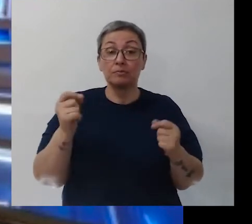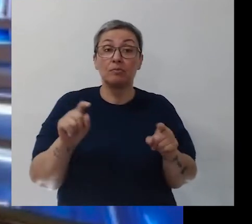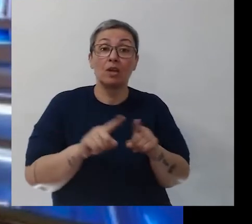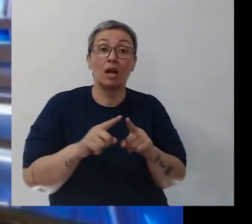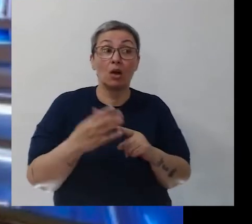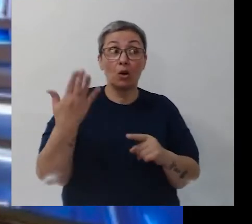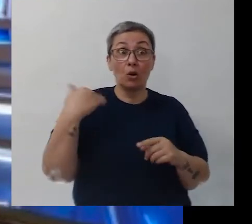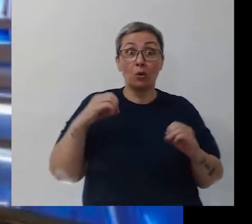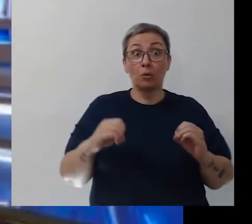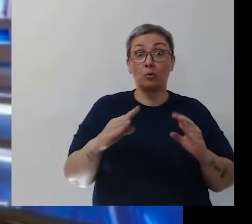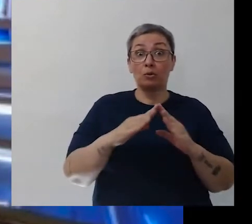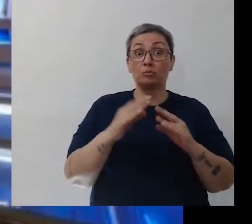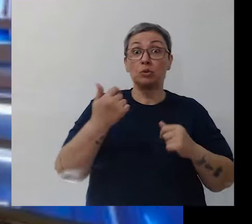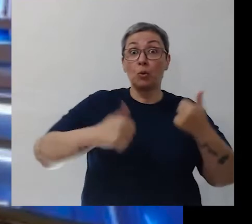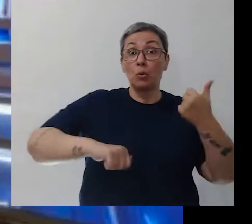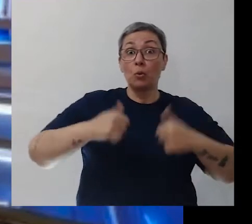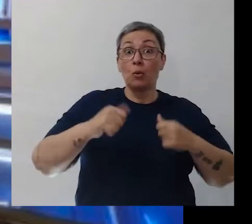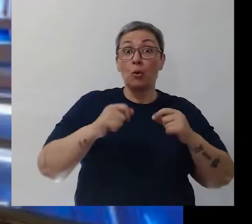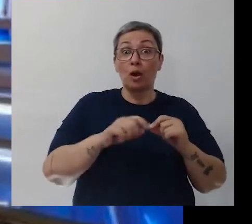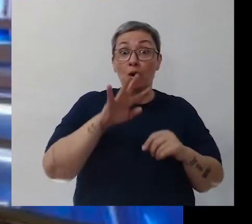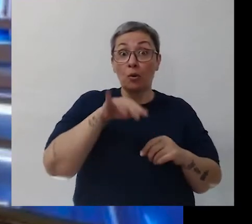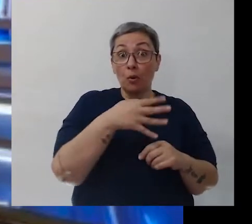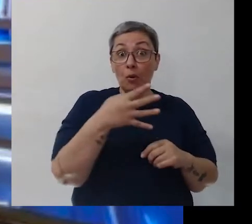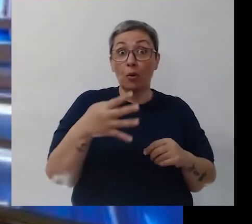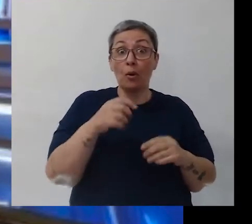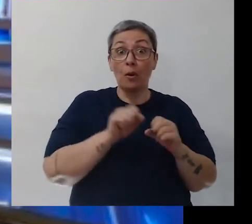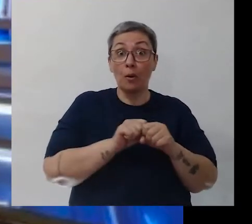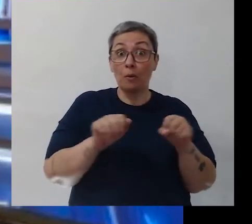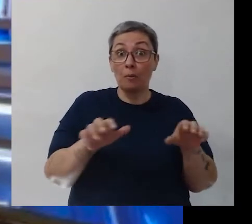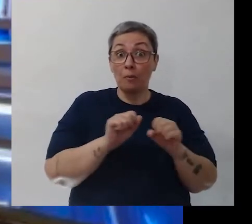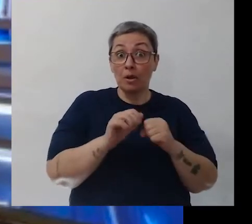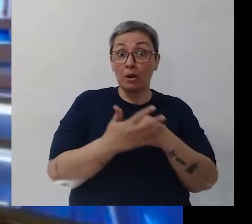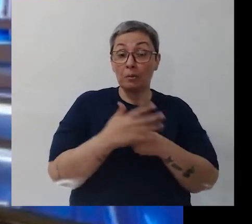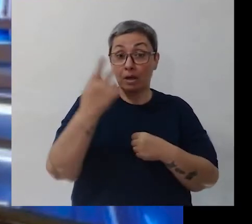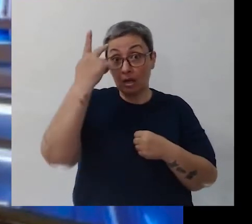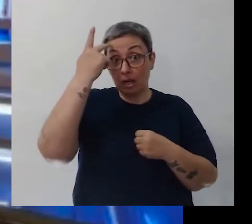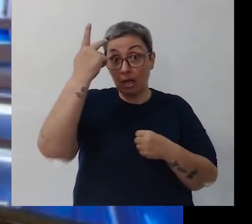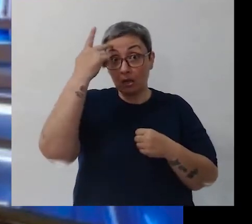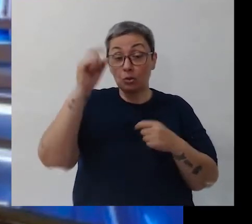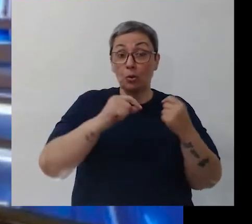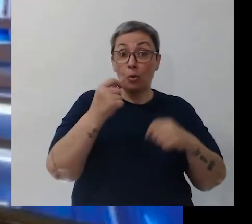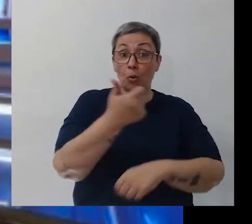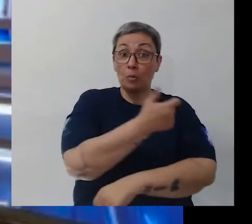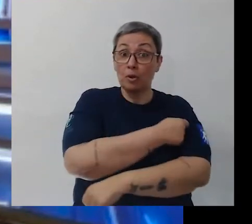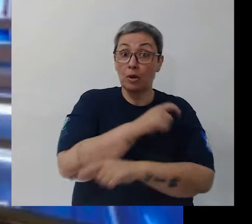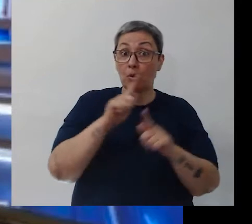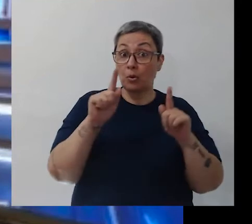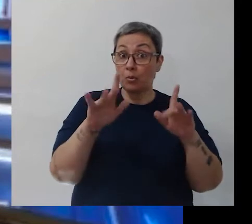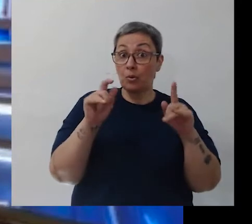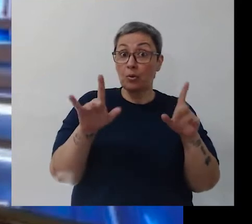último programa, nós analisamos dados da pandemia em São Paulo. Observamos dados da vacinação em Guarulhos e